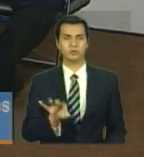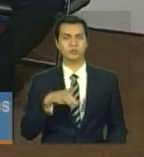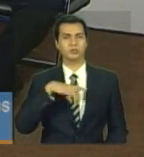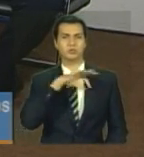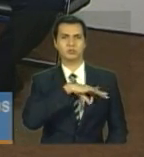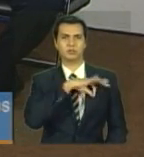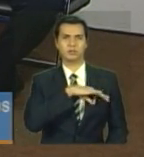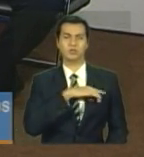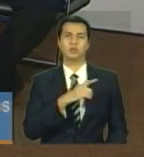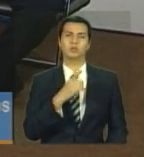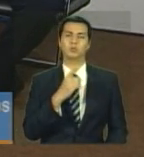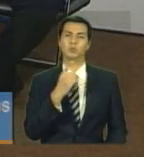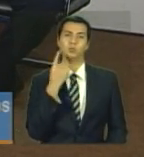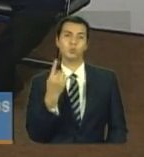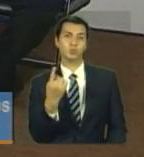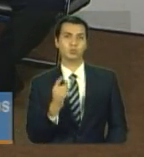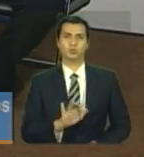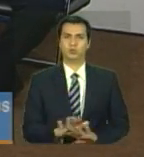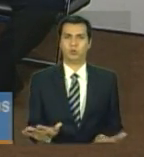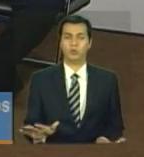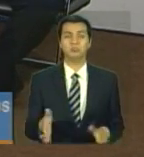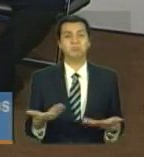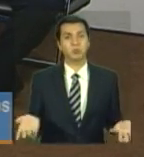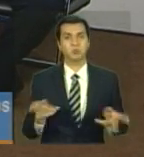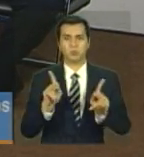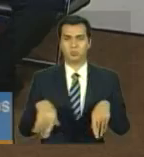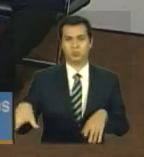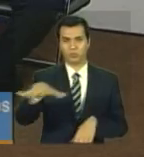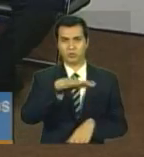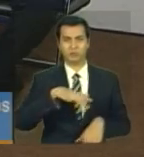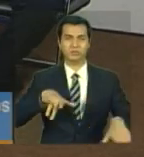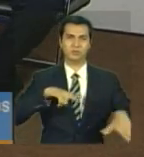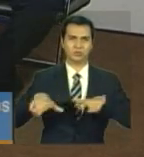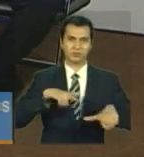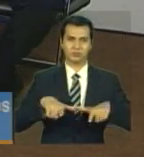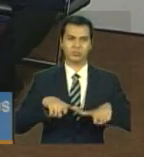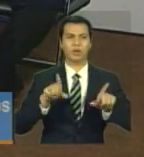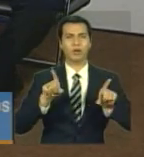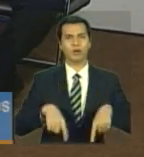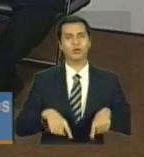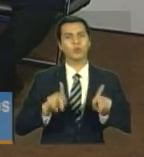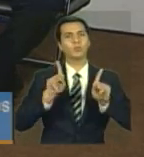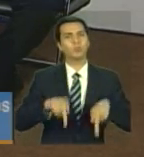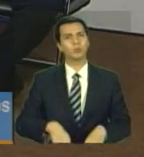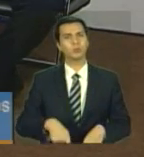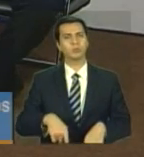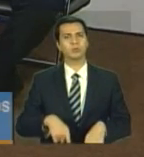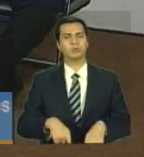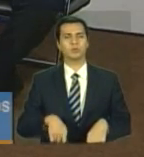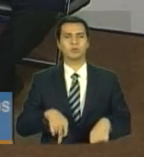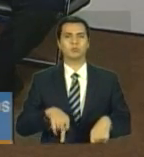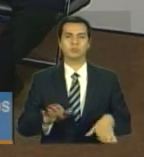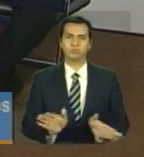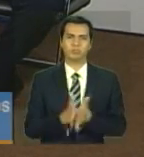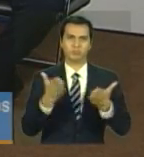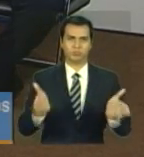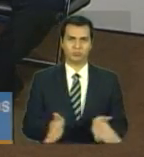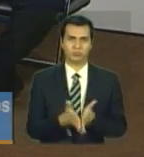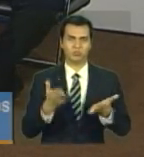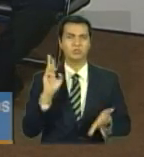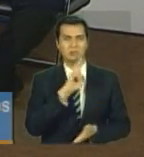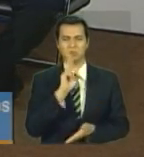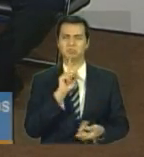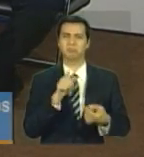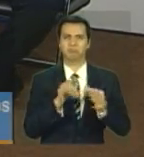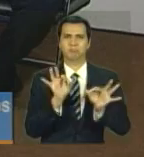mínimo. Né? Então, nós estamos realmente com esse público que nós estamos trabalhando hoje, que é do Brasil sem miséria, né? Então, são os restaurantes cumprindo com a sua